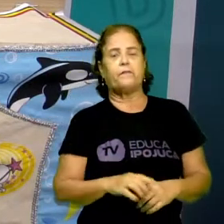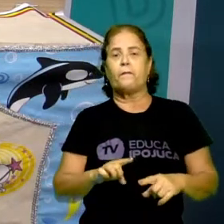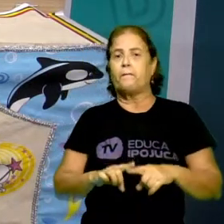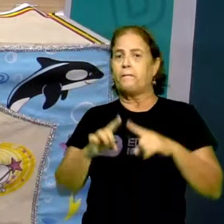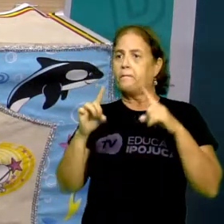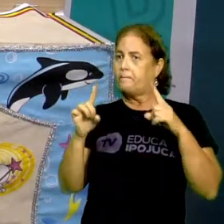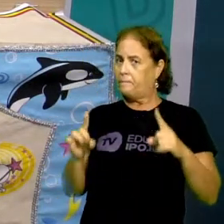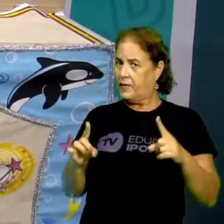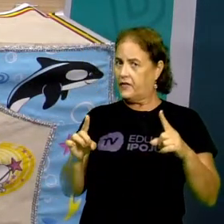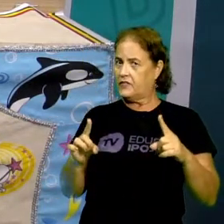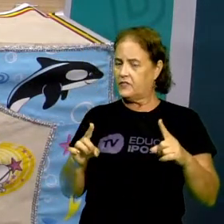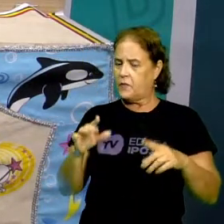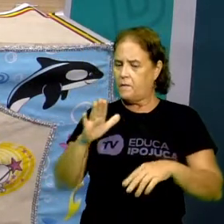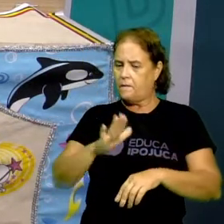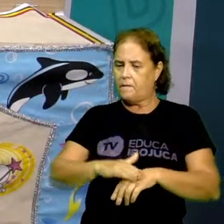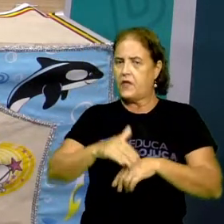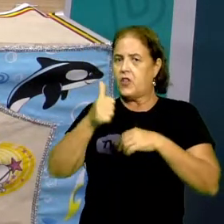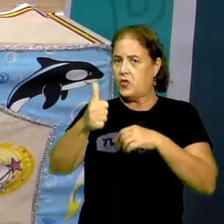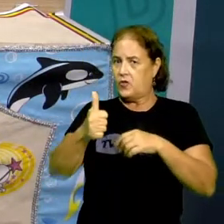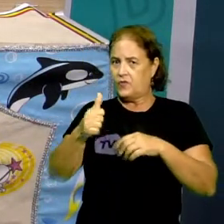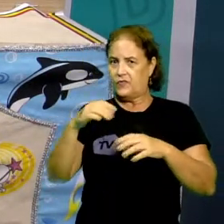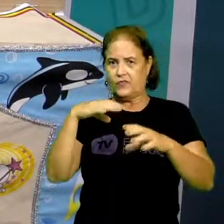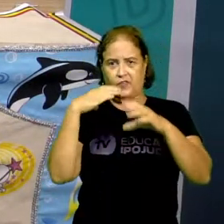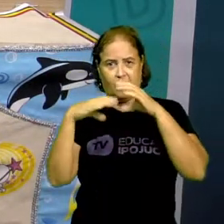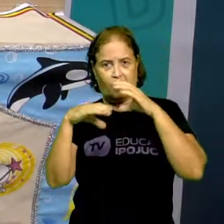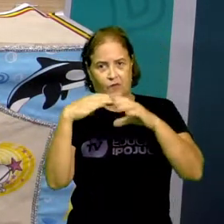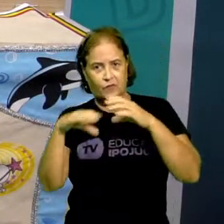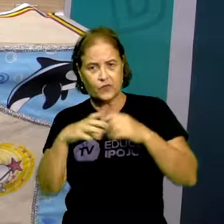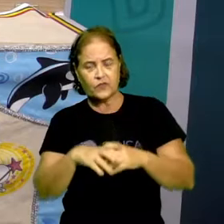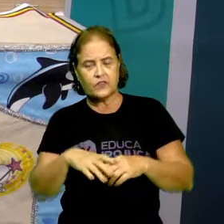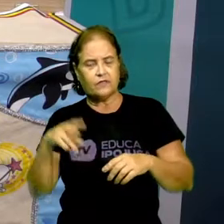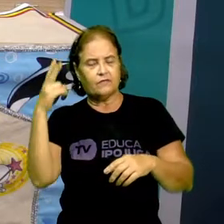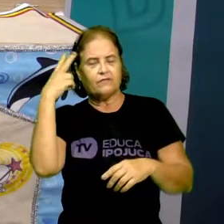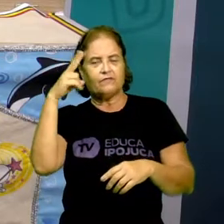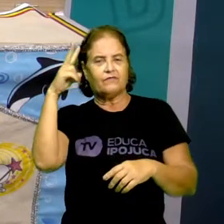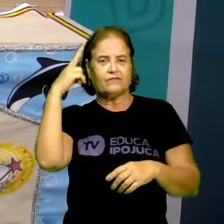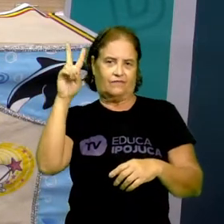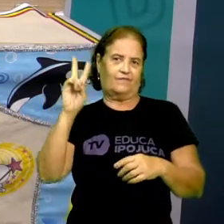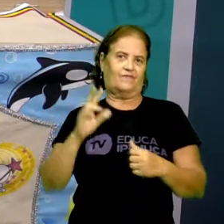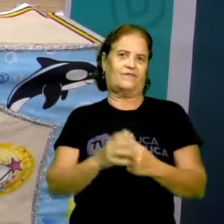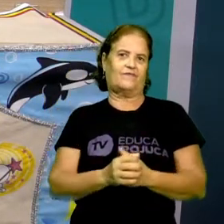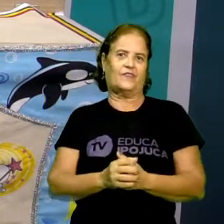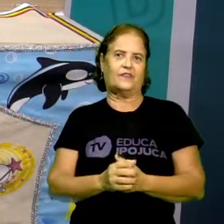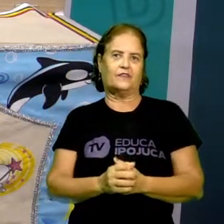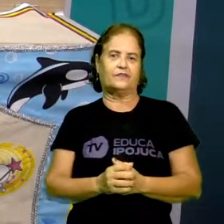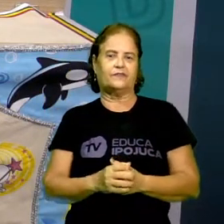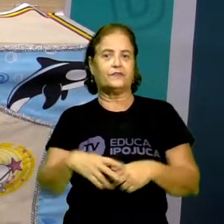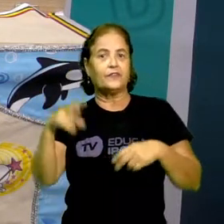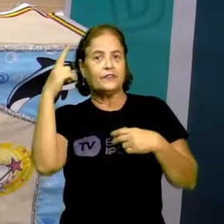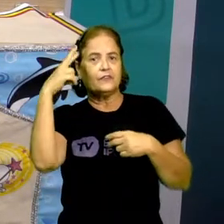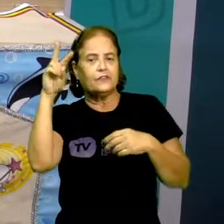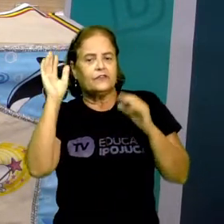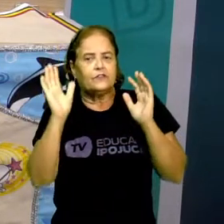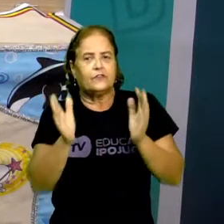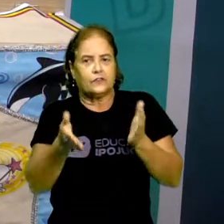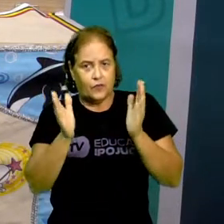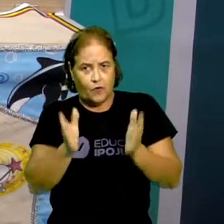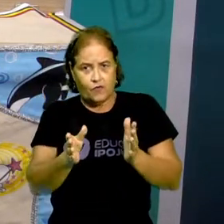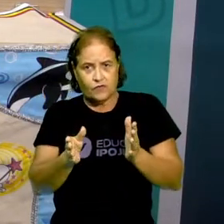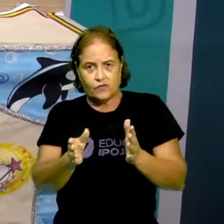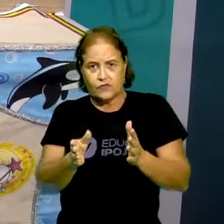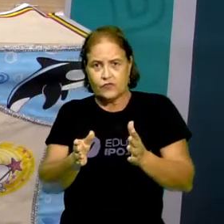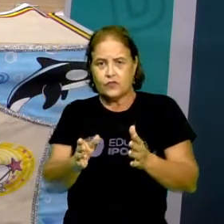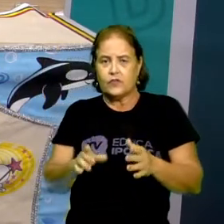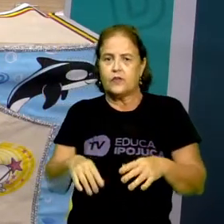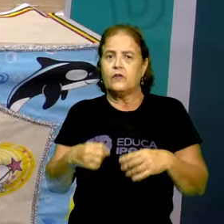Mas melhor do que a música vai ser a nossa história. Uhum. E a nossa história de hoje, Leiturinha, é